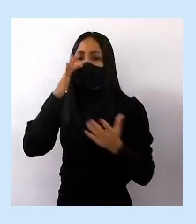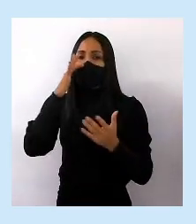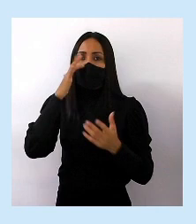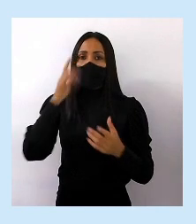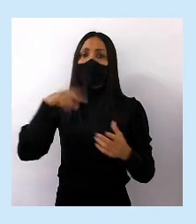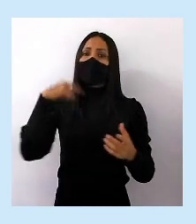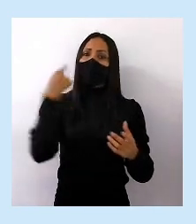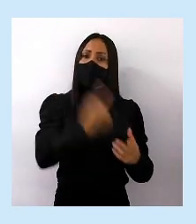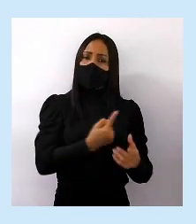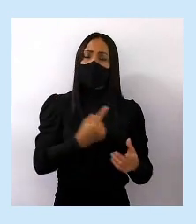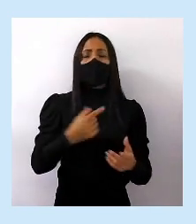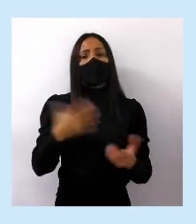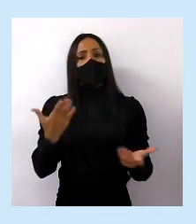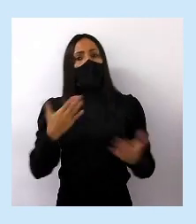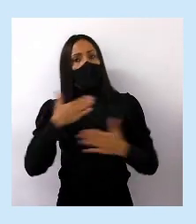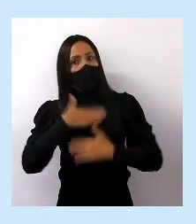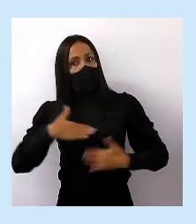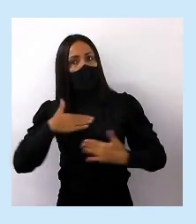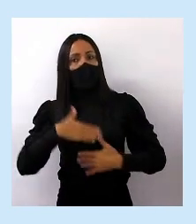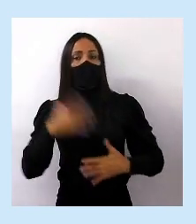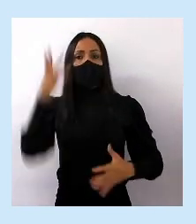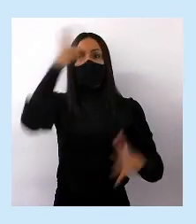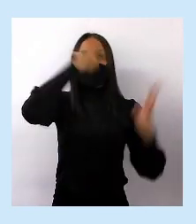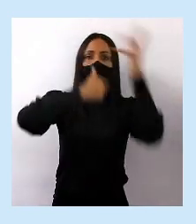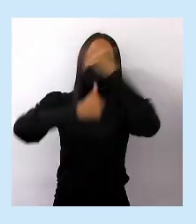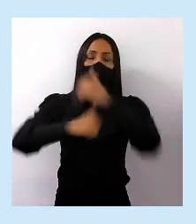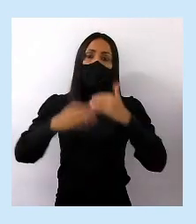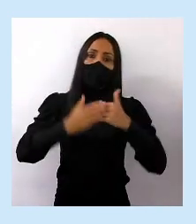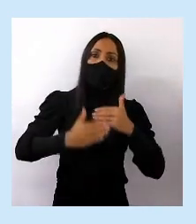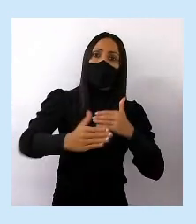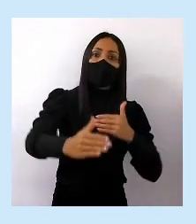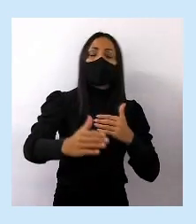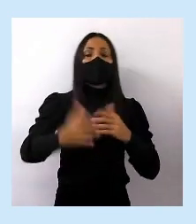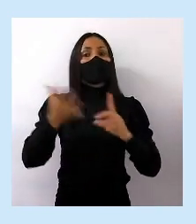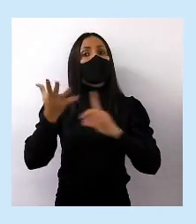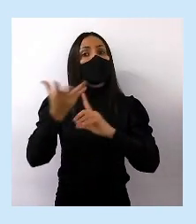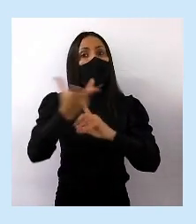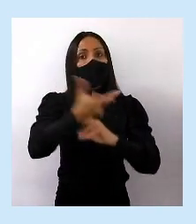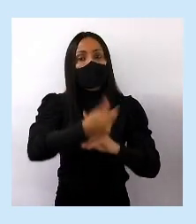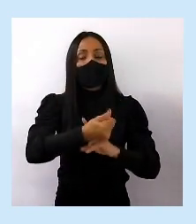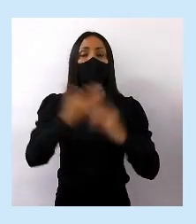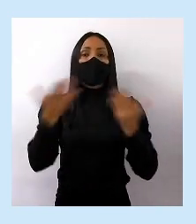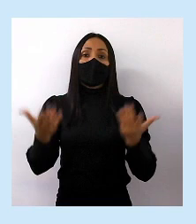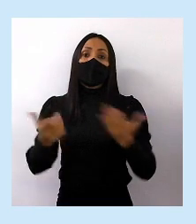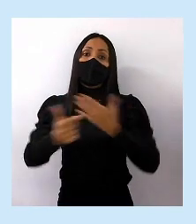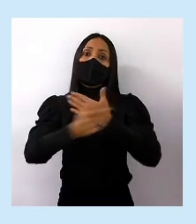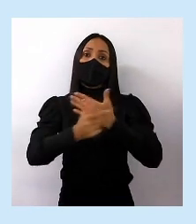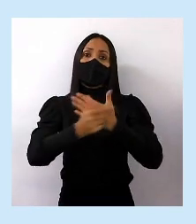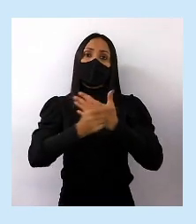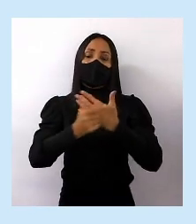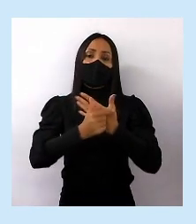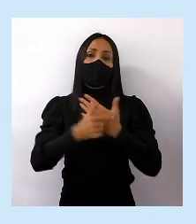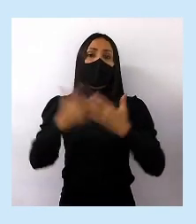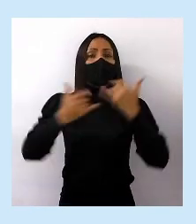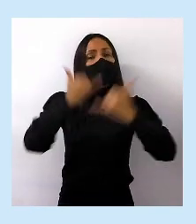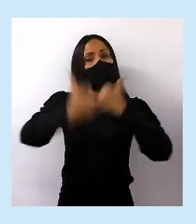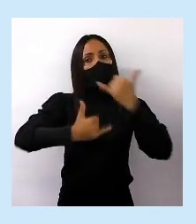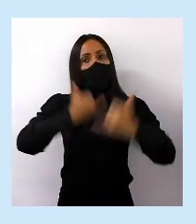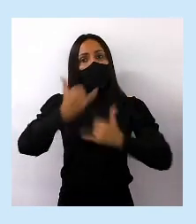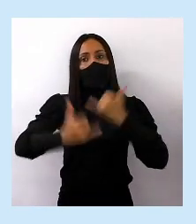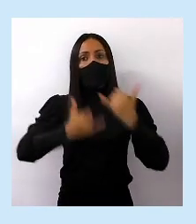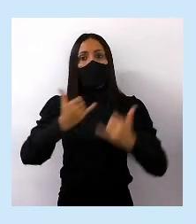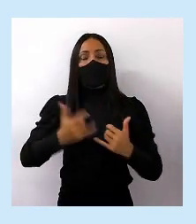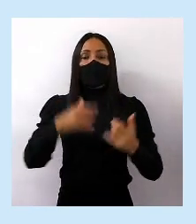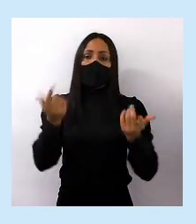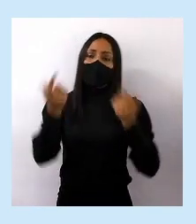gente aprecie as belezas do mundo a partir da arte. E também tem a função lúdica de diversão e, por fim, de